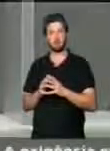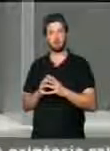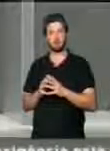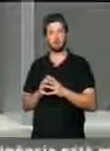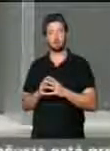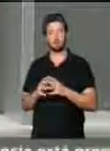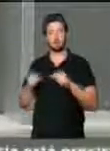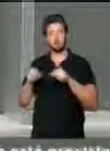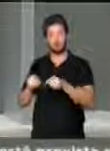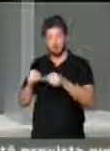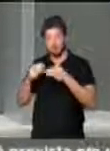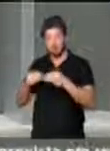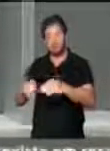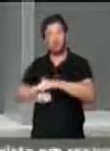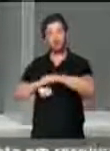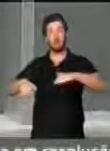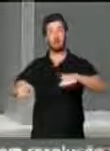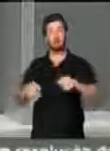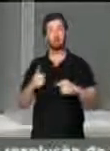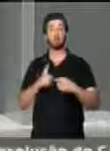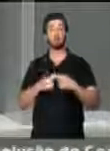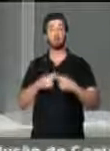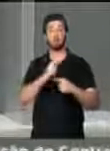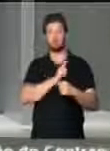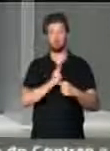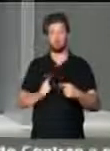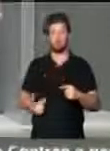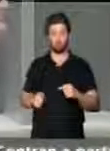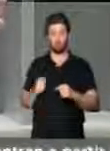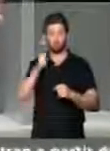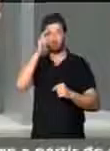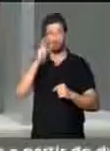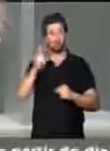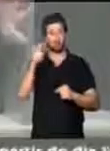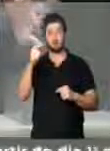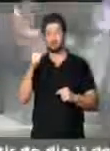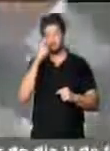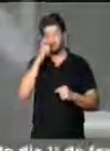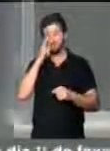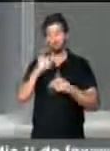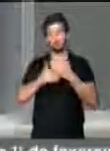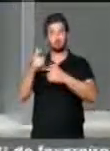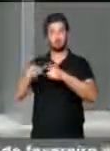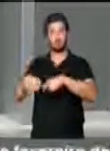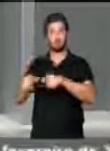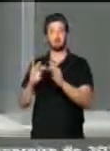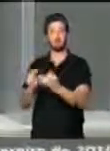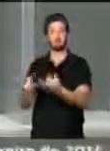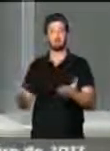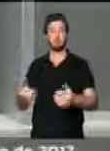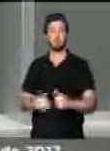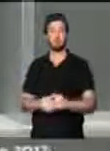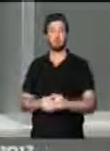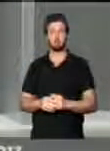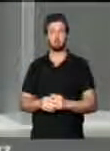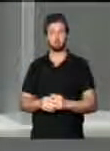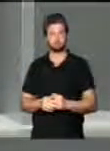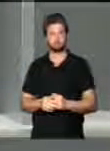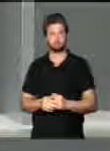Esse ministério foi extinto, porque o governo não tem interesse que se desenvolva a agricultura familiar nesse